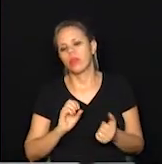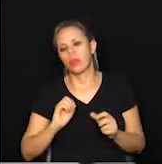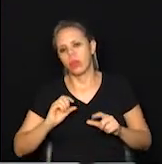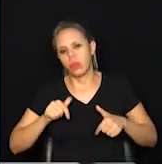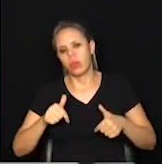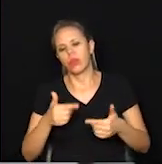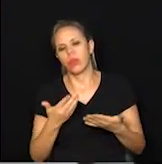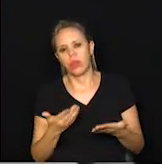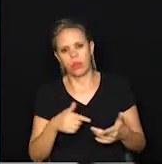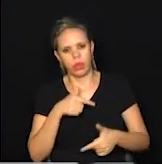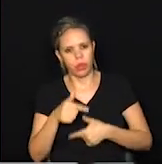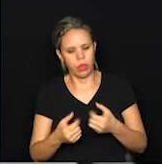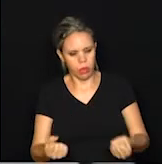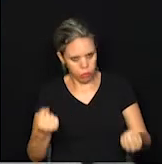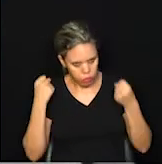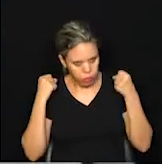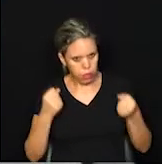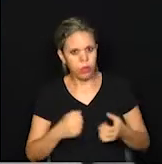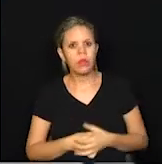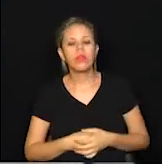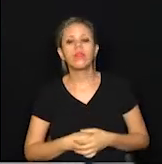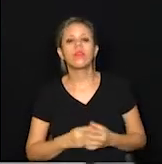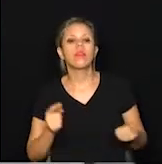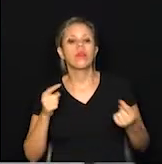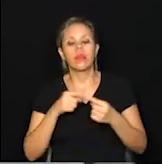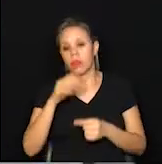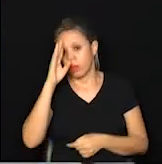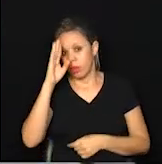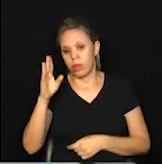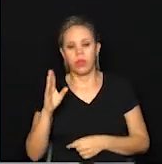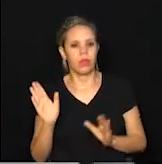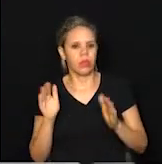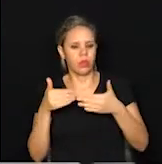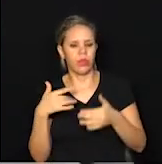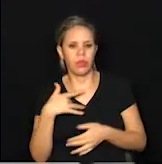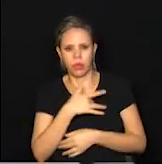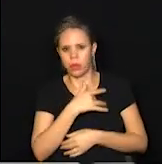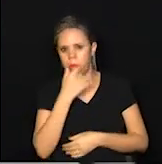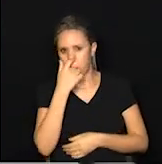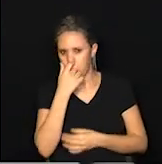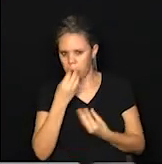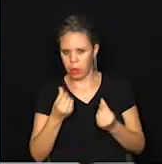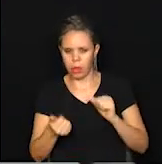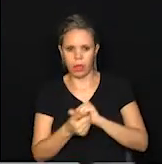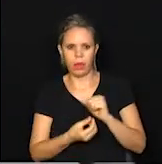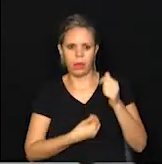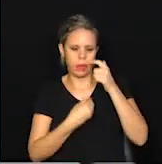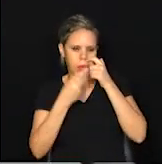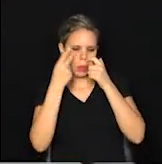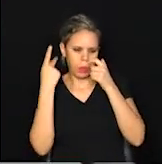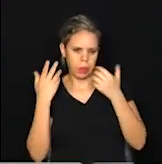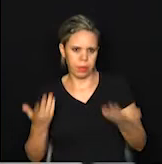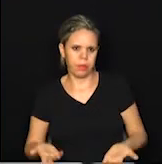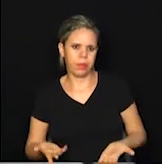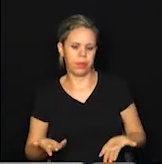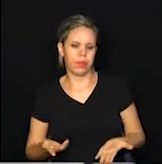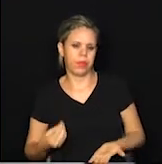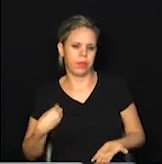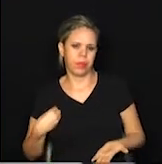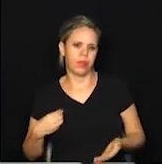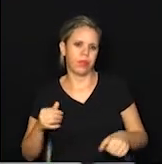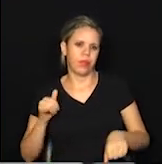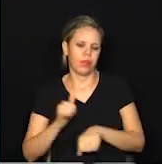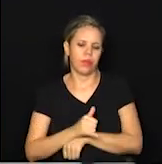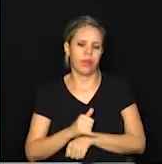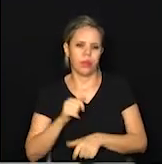iniciativas das atividades físicas, visando principalmente o enfoque na saúde e qualidade de vida da população, que esteve ausente de